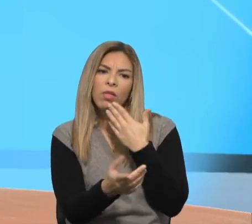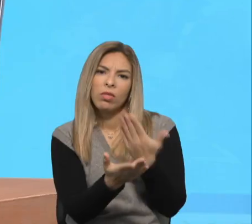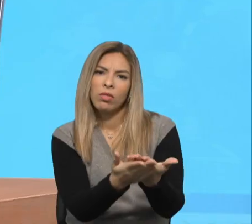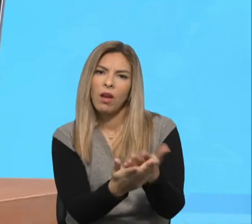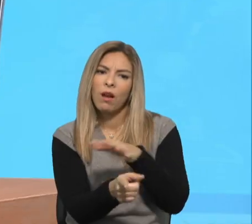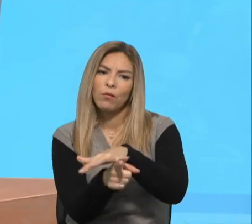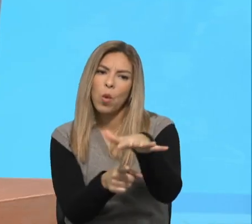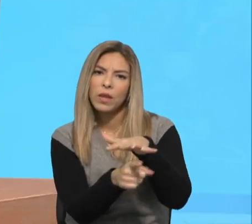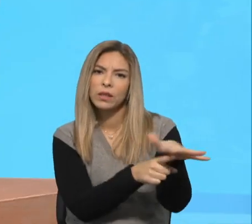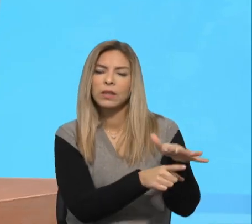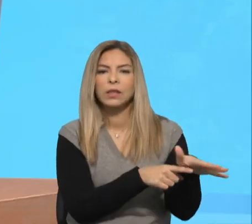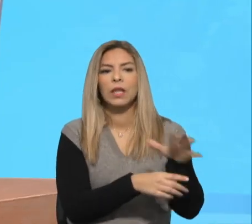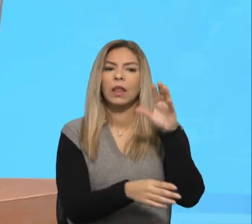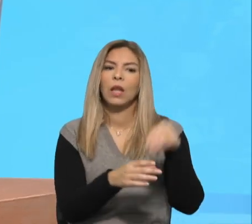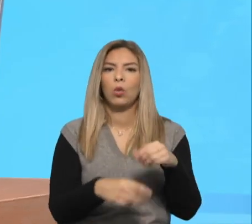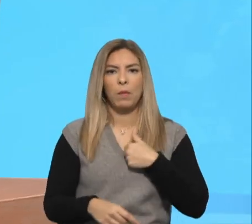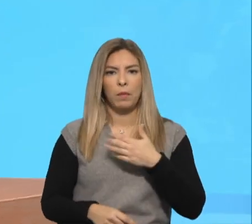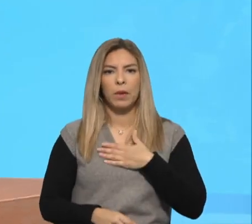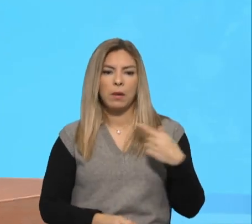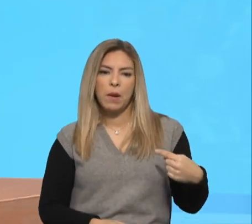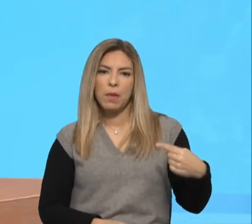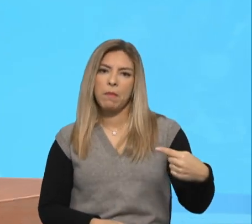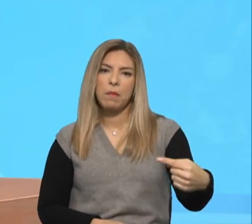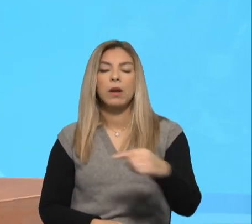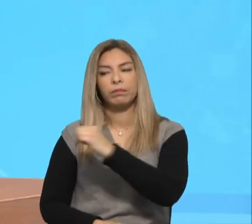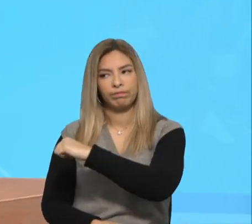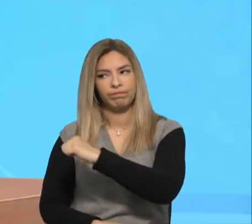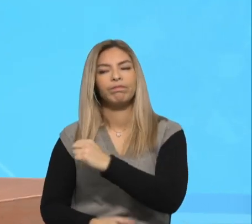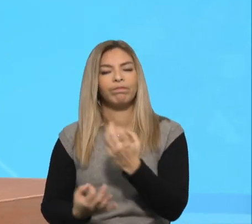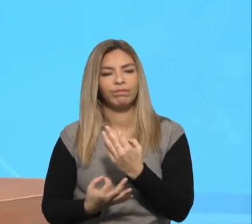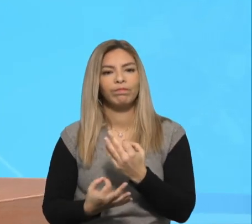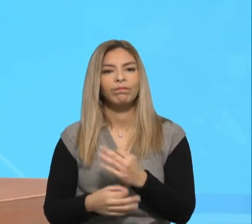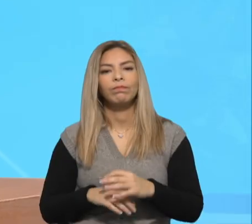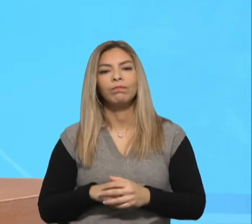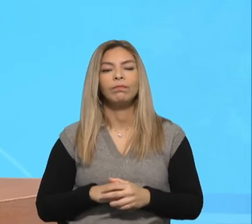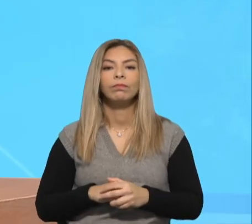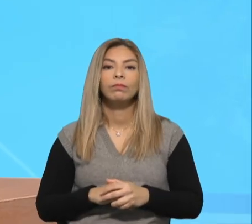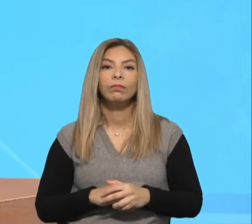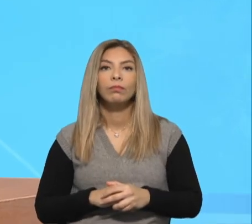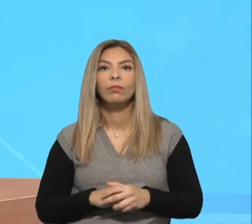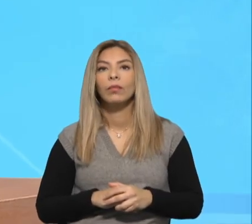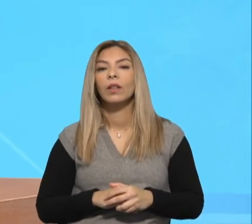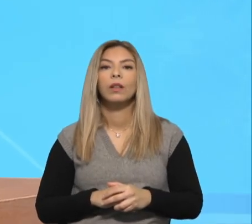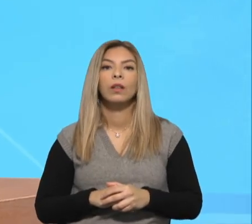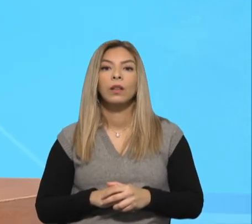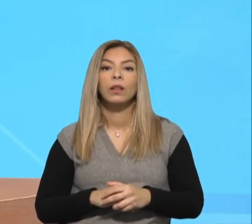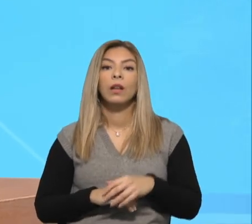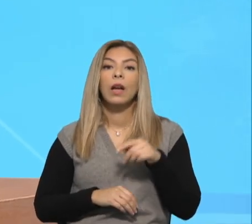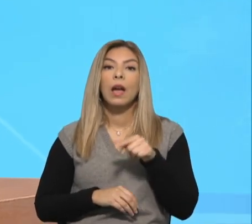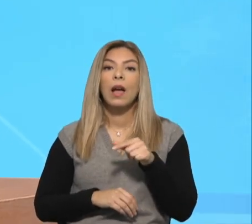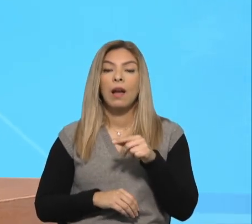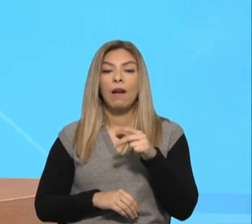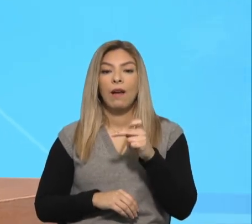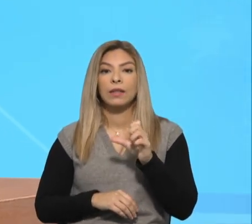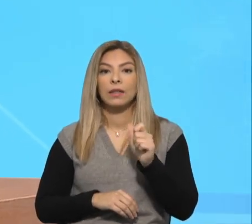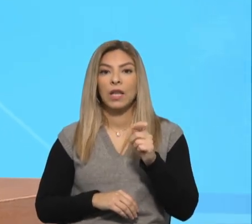empresarial. Sem dúvida, e essa é a missão da ASEGA, no fundo, é transformar as pessoas, transformar os